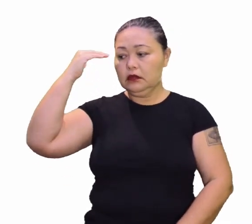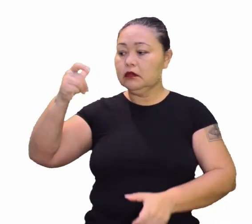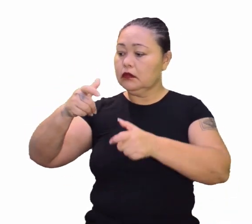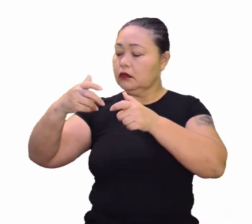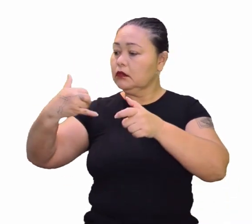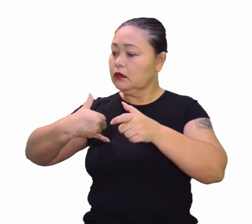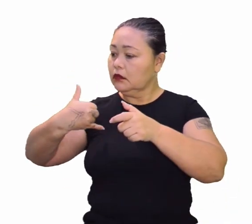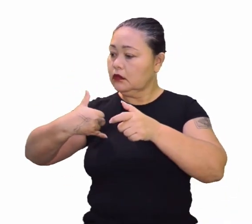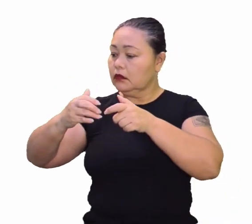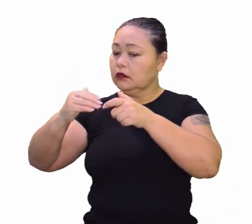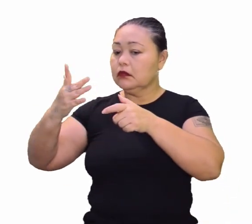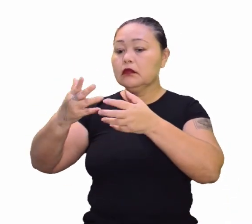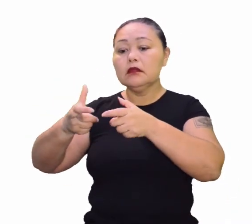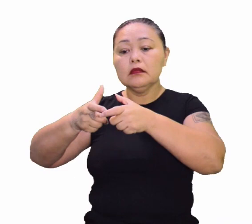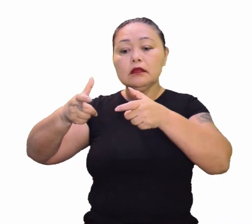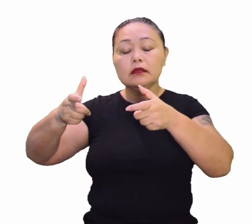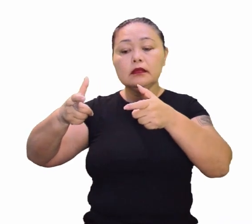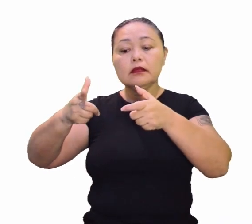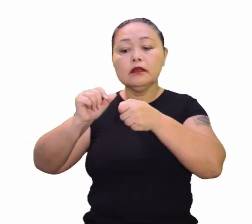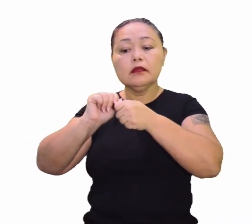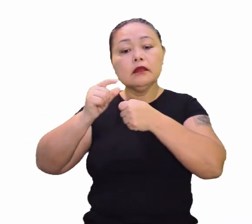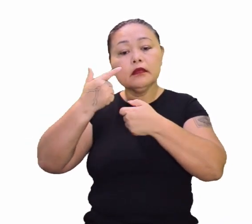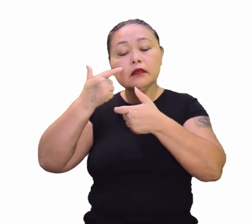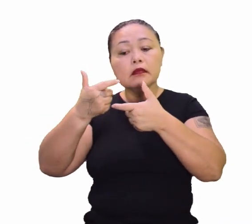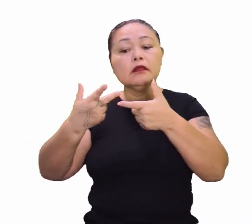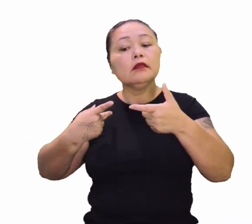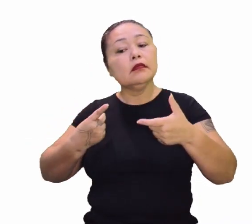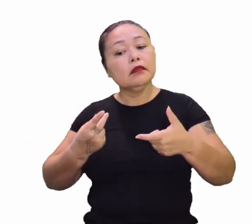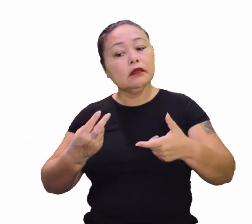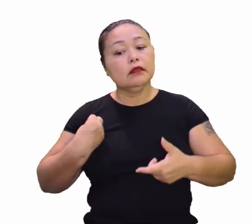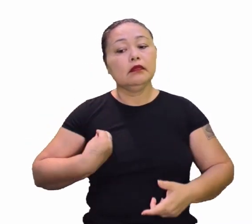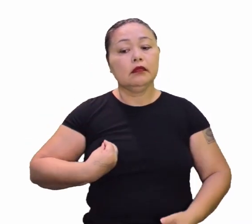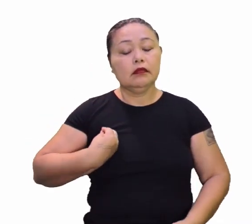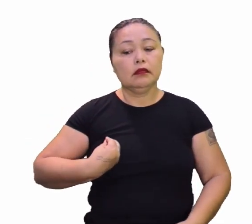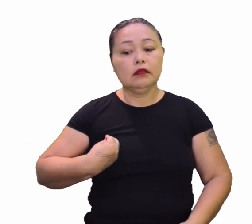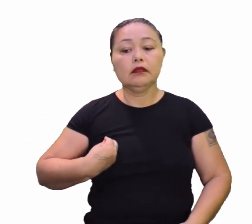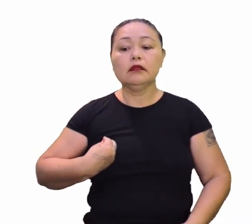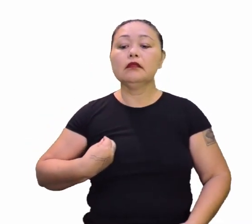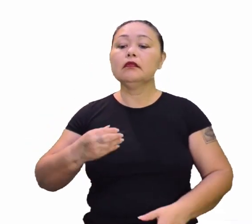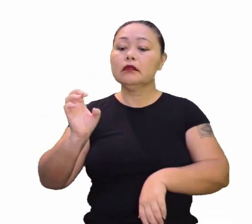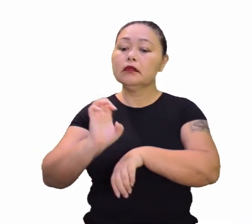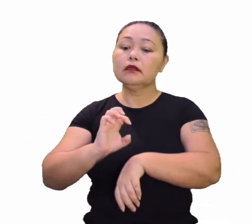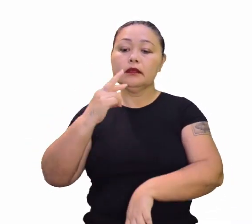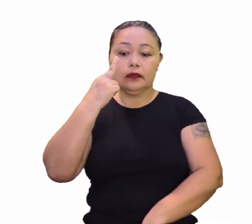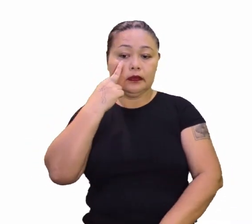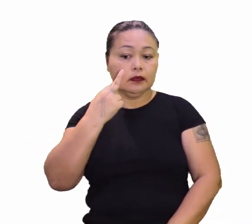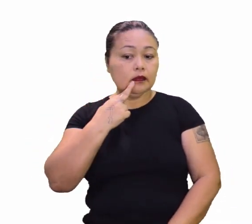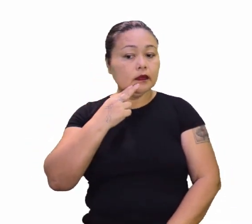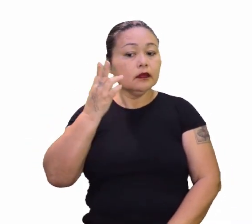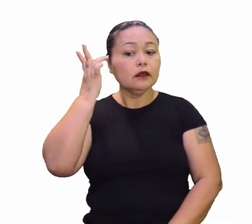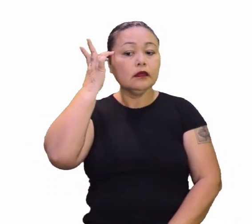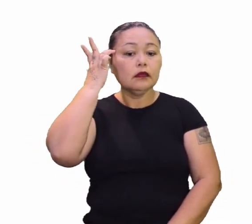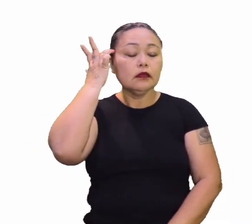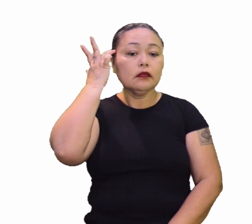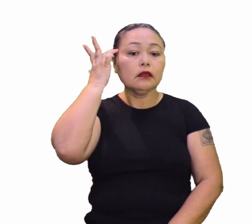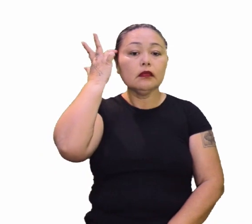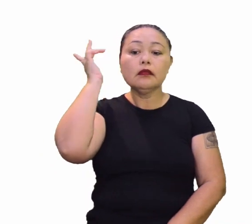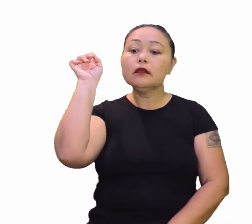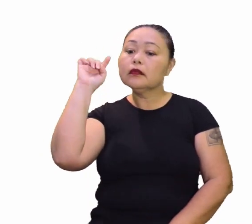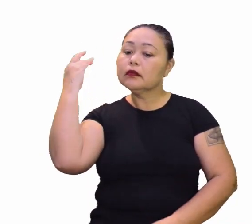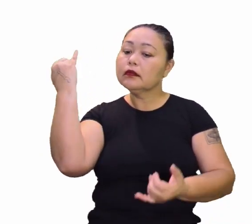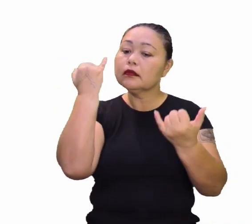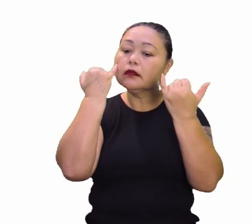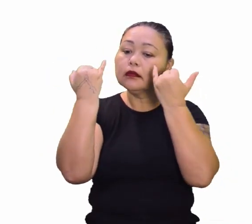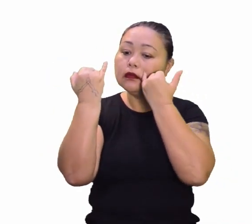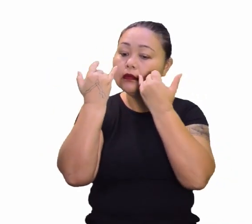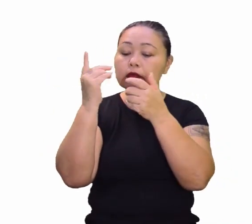observa também o aumento da expectativa de vida do estado de Rondônia. Então, todas essas informações